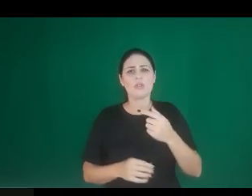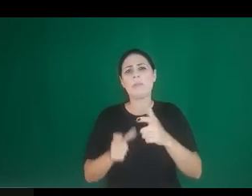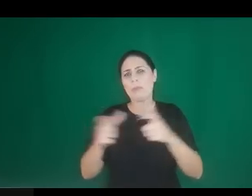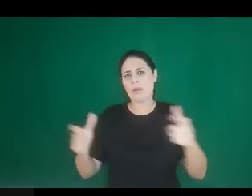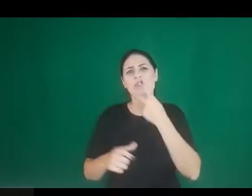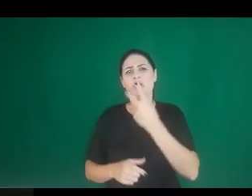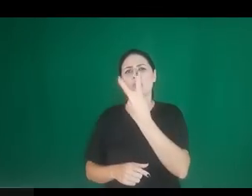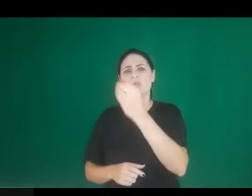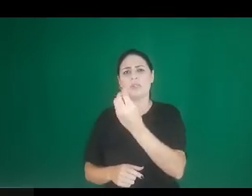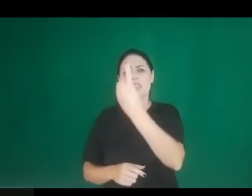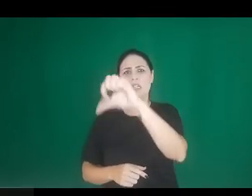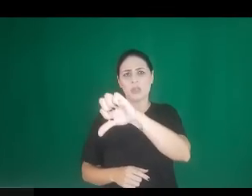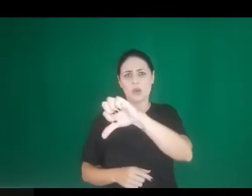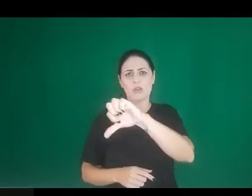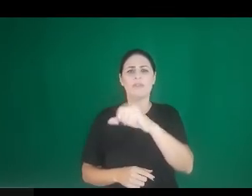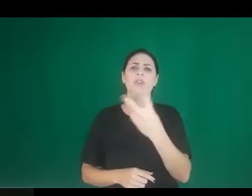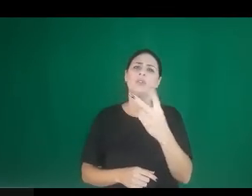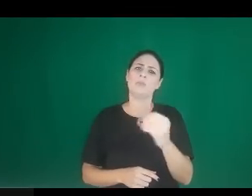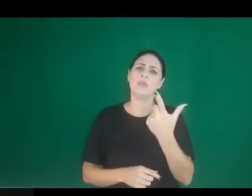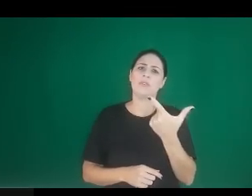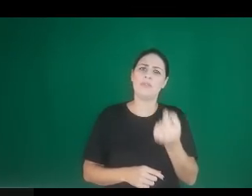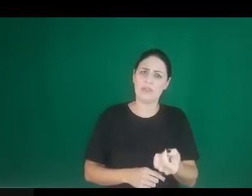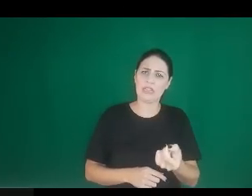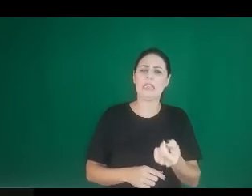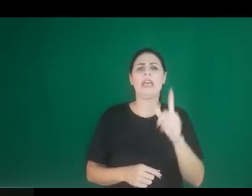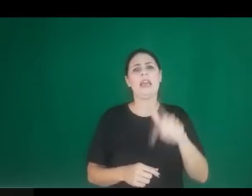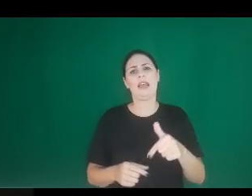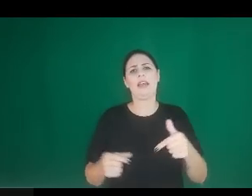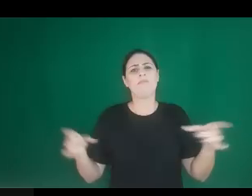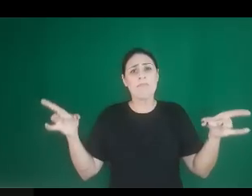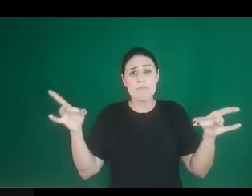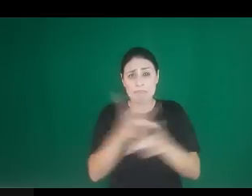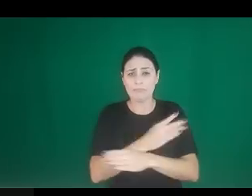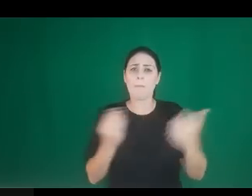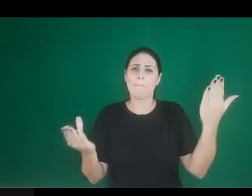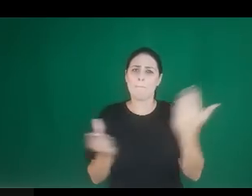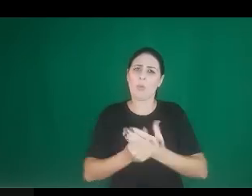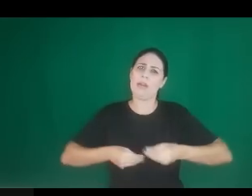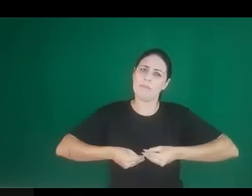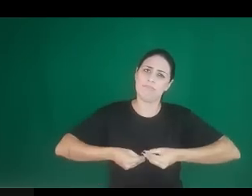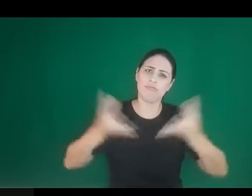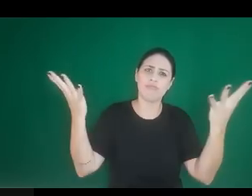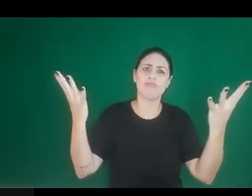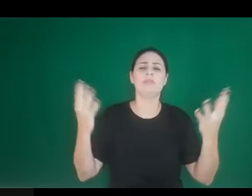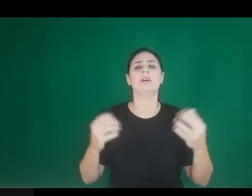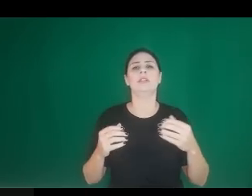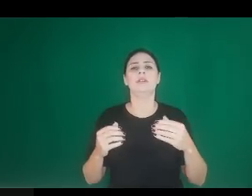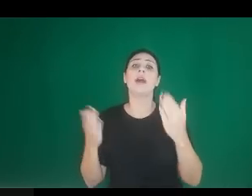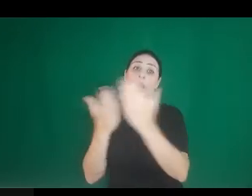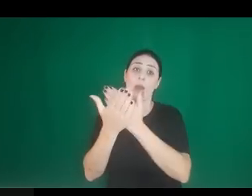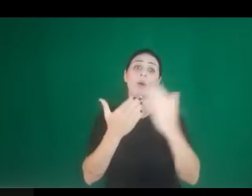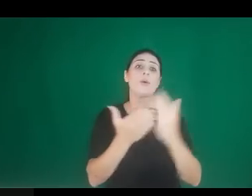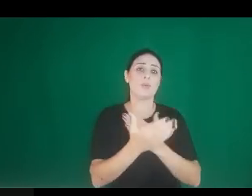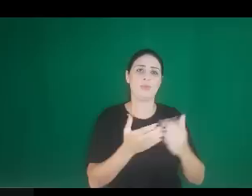ter 2019, mas acabou se estendendo um pouco até 2020 para fechar tudo e publicar, né? Acabou dezembro e vários